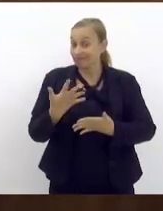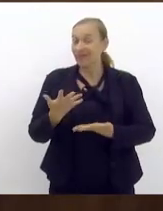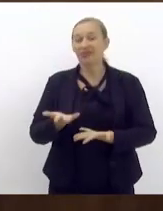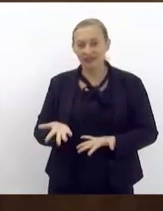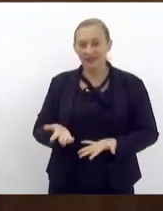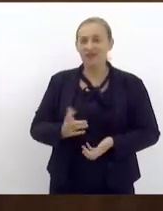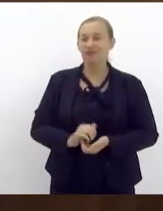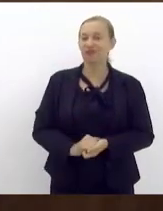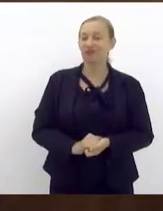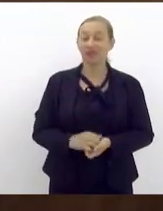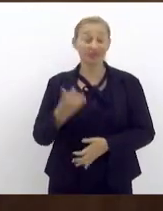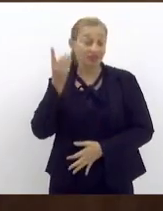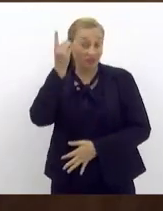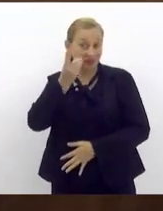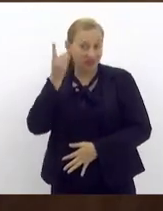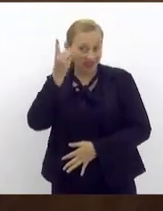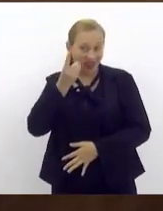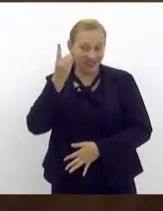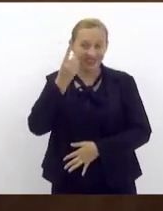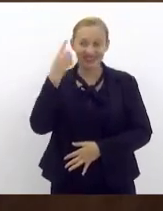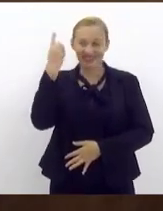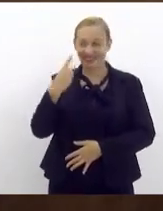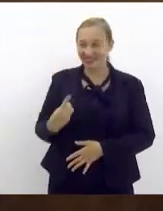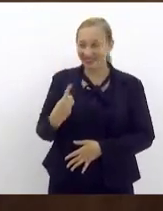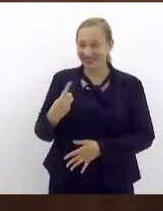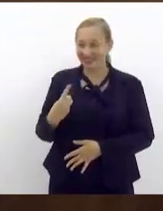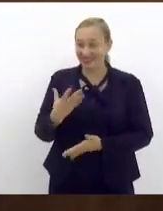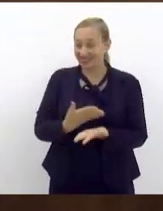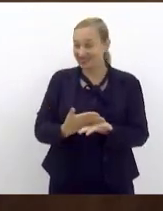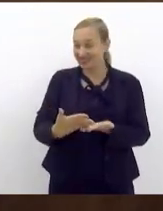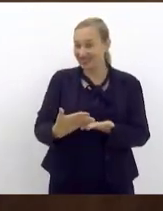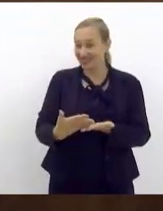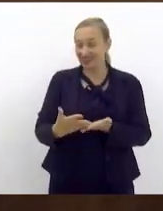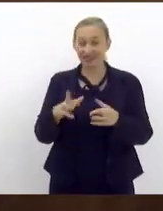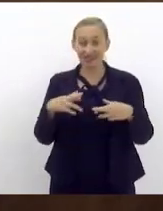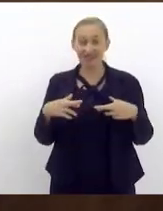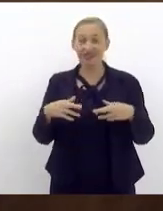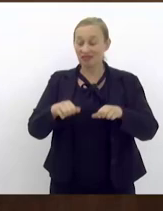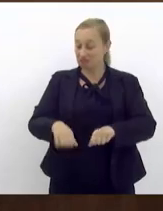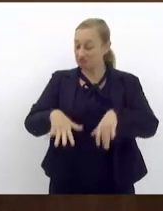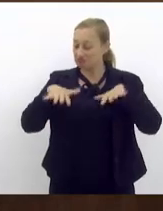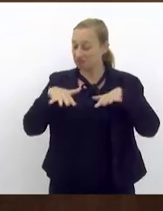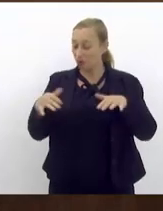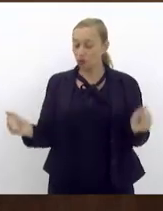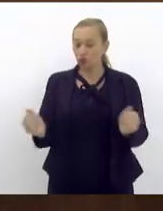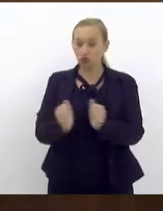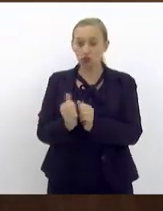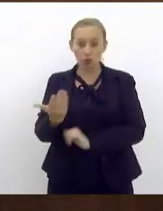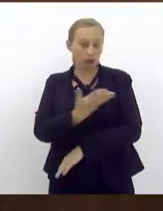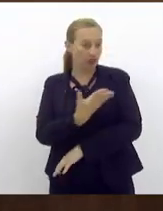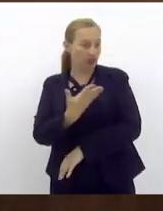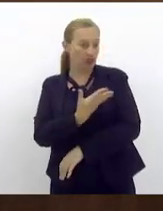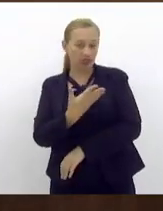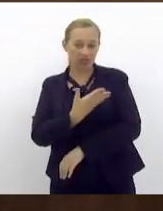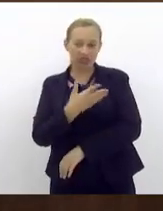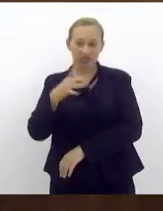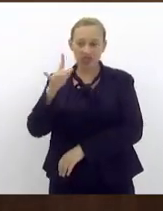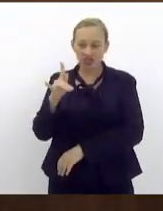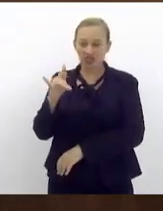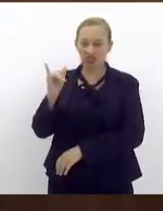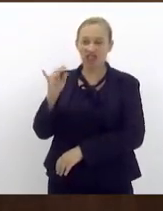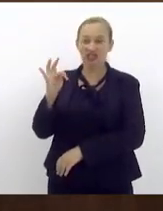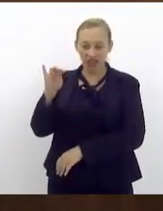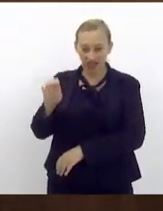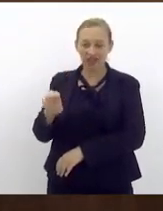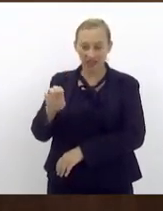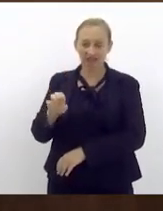a nobre deputada Dani Monteiro presidindo essa sessão junto com a colega Gisele e fico